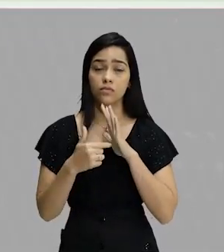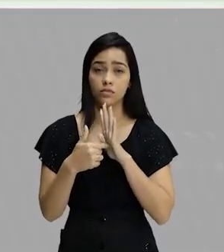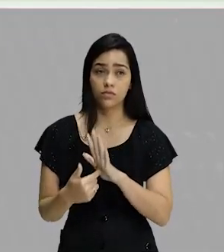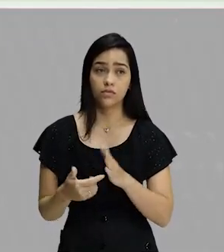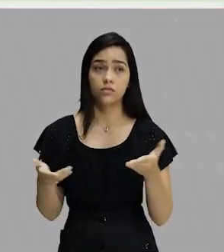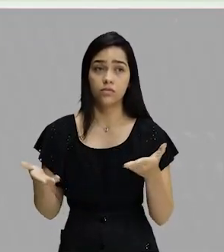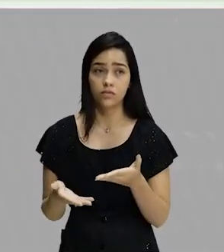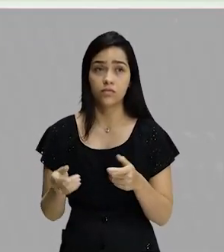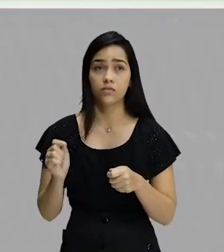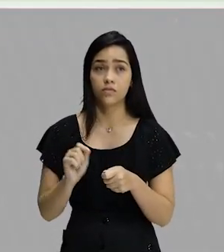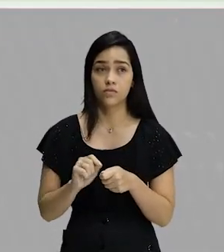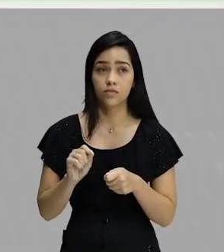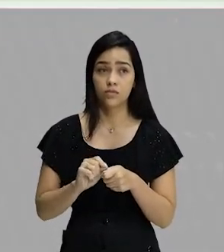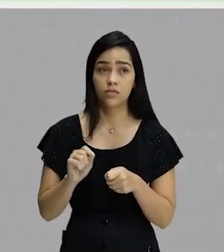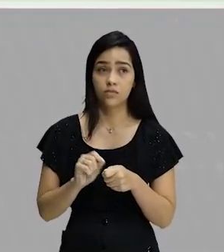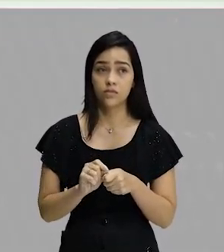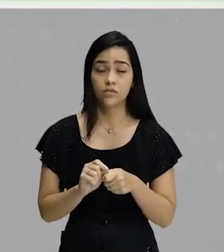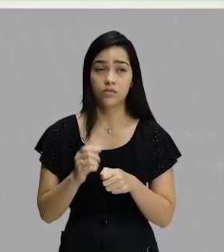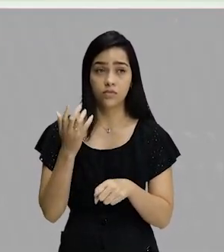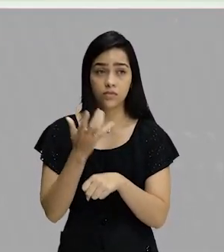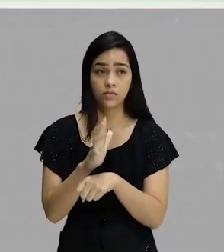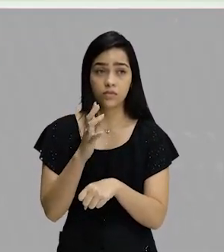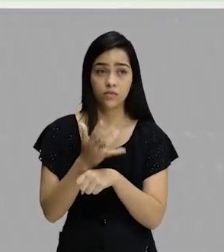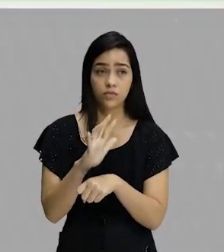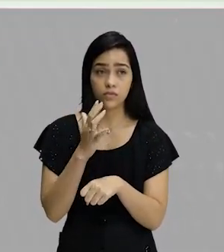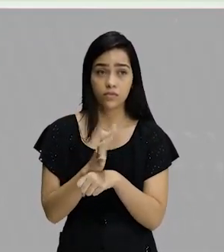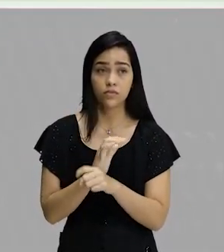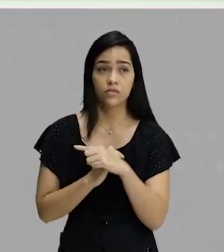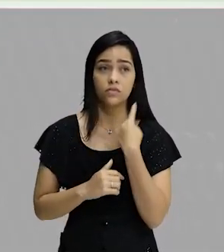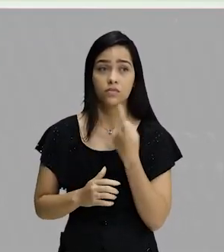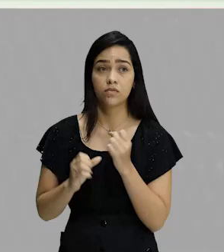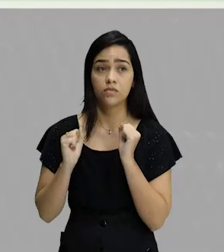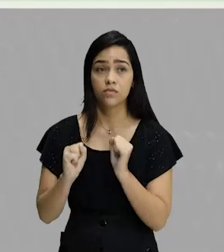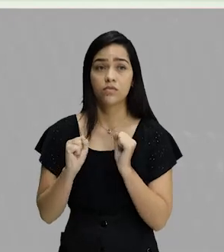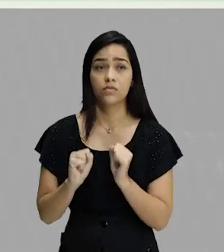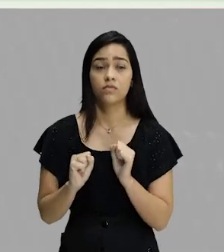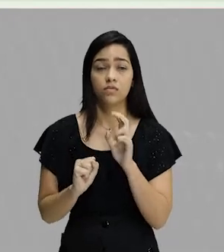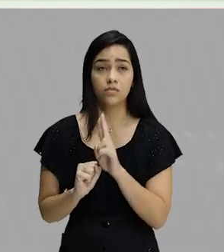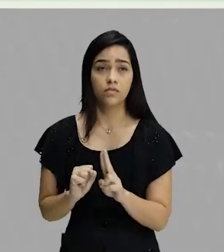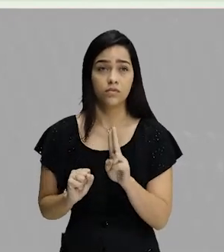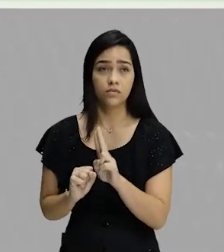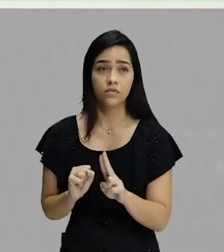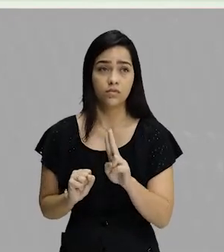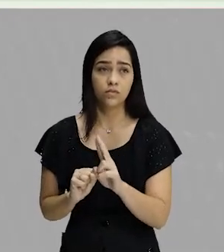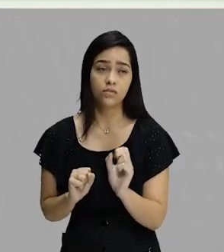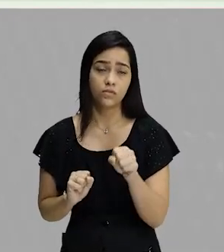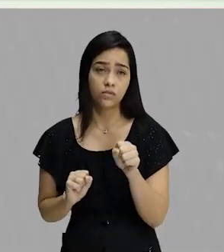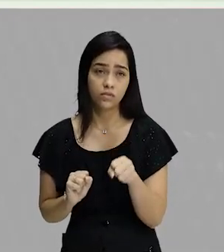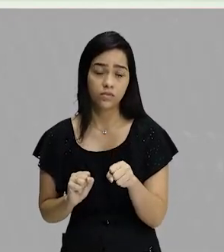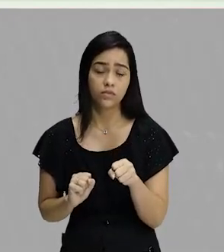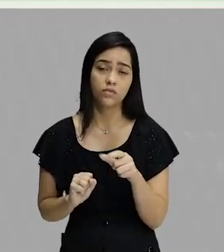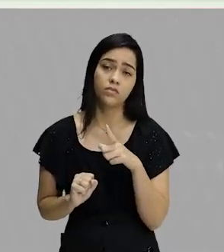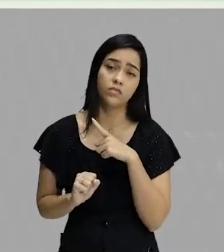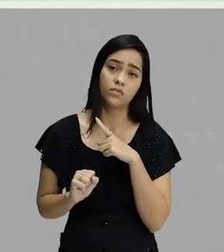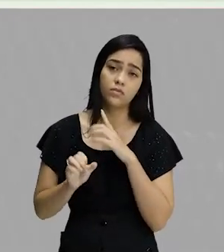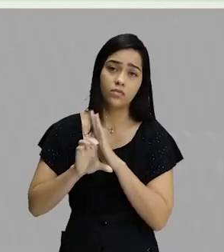demonstraçãozinha, vamos aqui fazer um exercício, uma questão para poder utilizar esse conceito aqui. Só